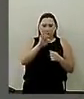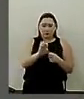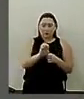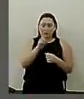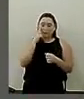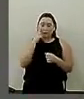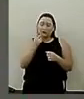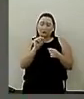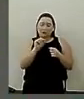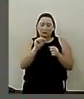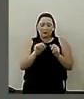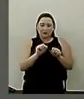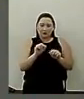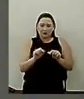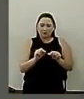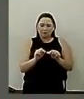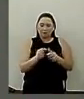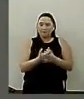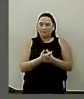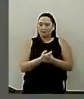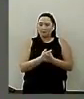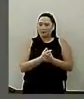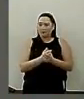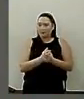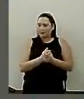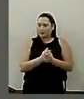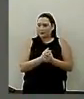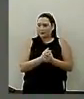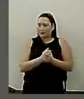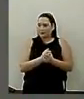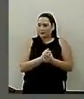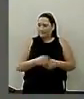ele também, quando você se lembrar disso.